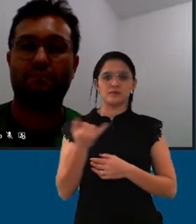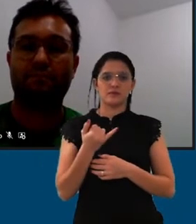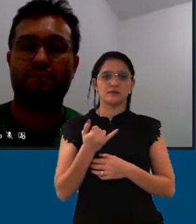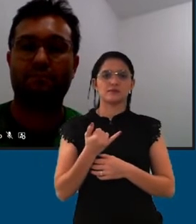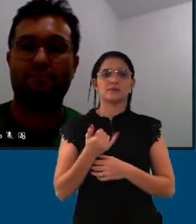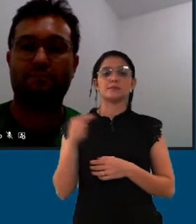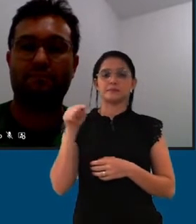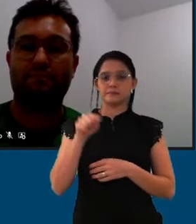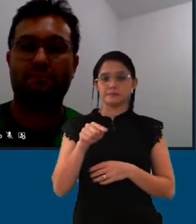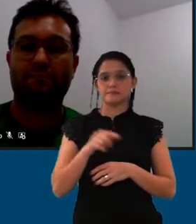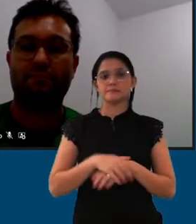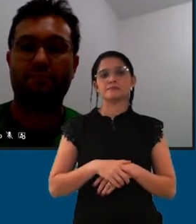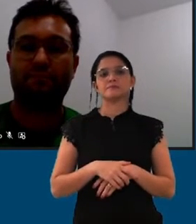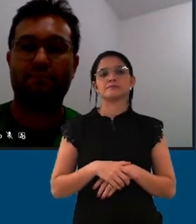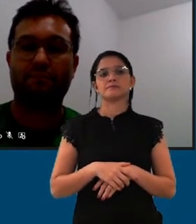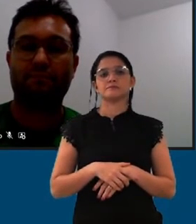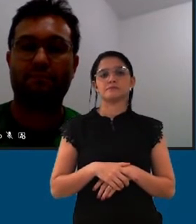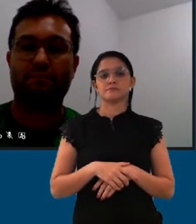Ponto.